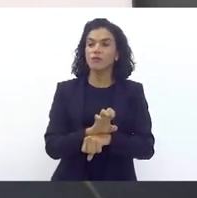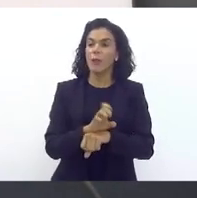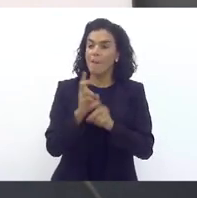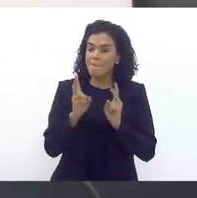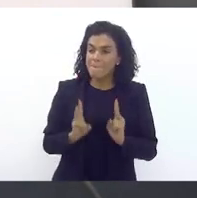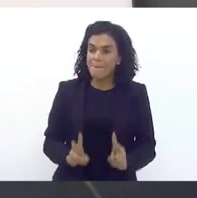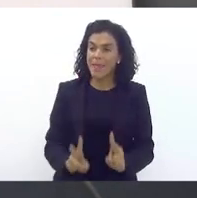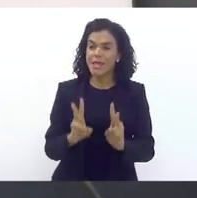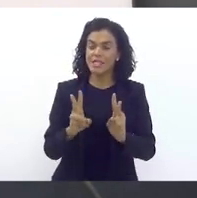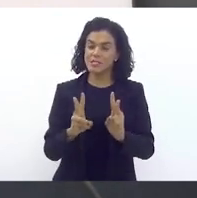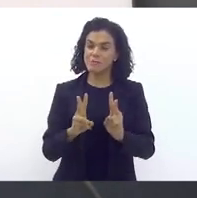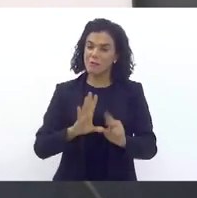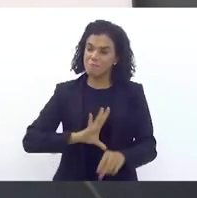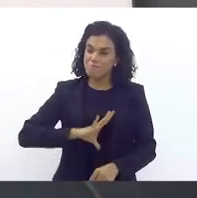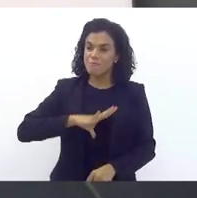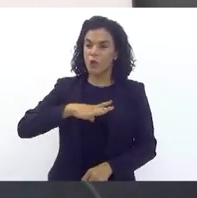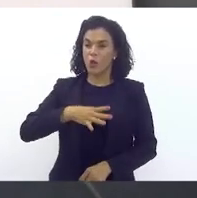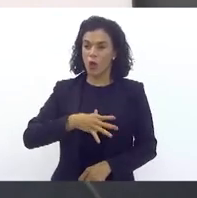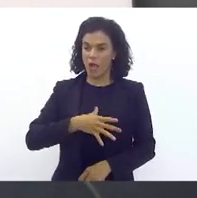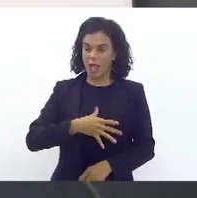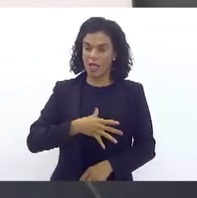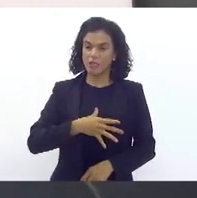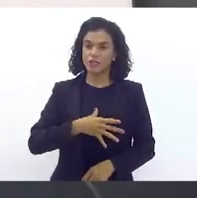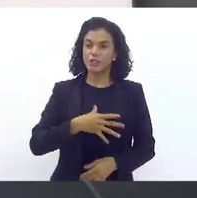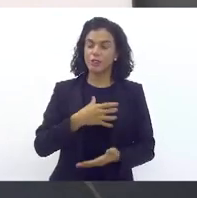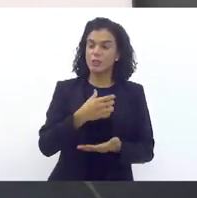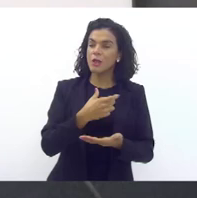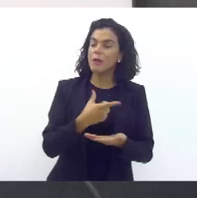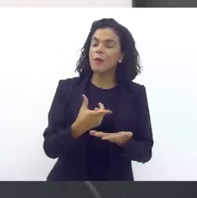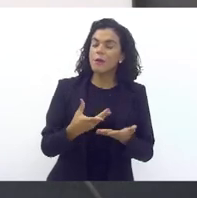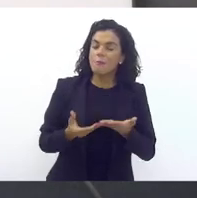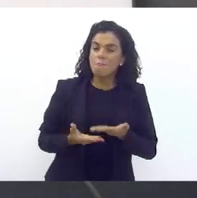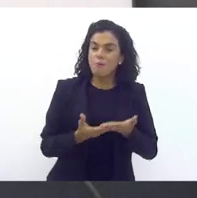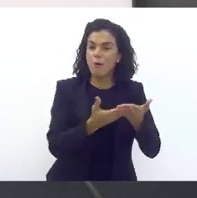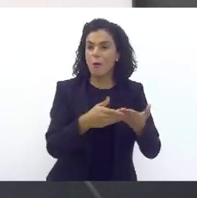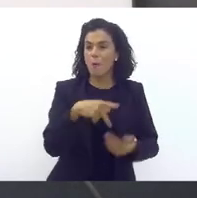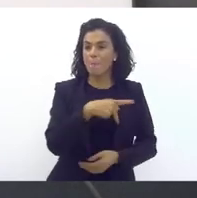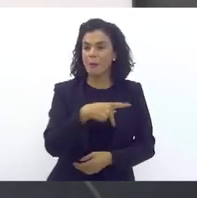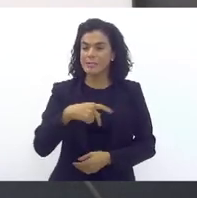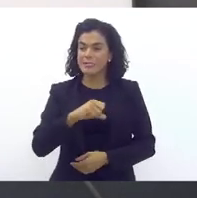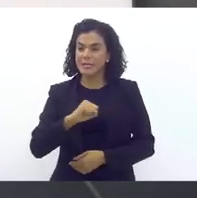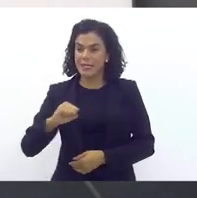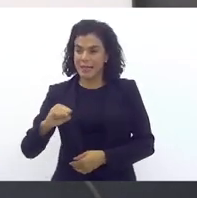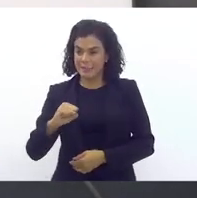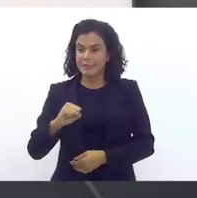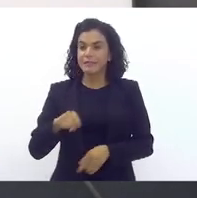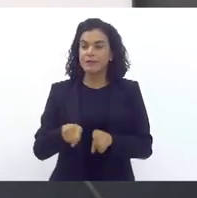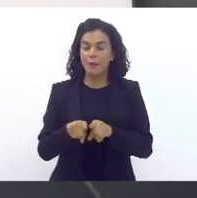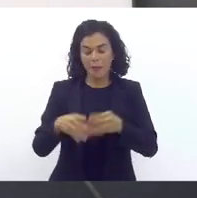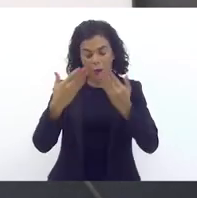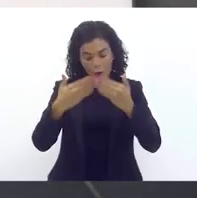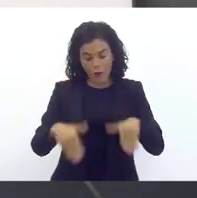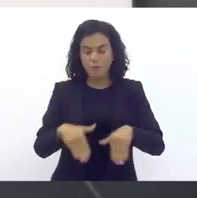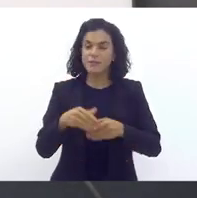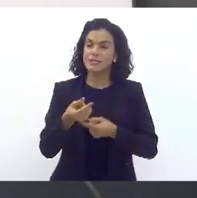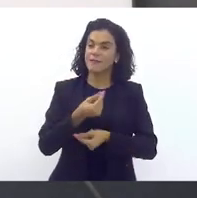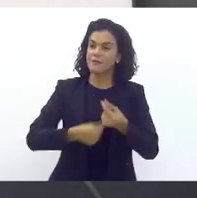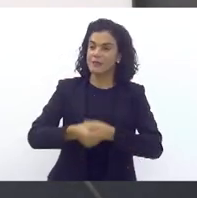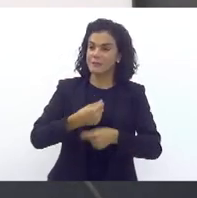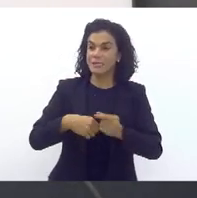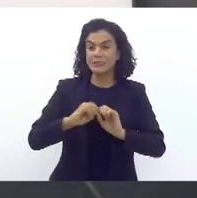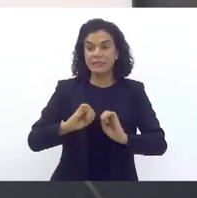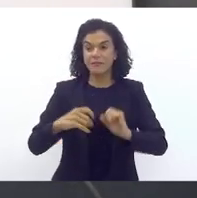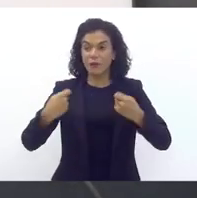mesma ousadia de efetivar o PCCS, a ousadia de compensar financeiramente, se essa for o